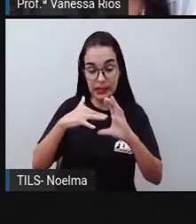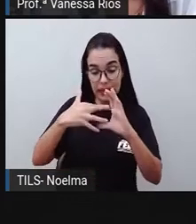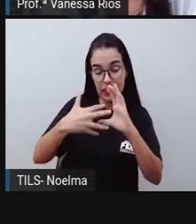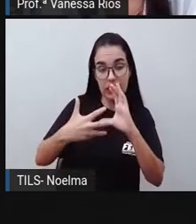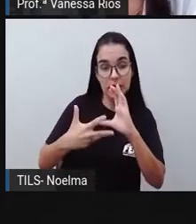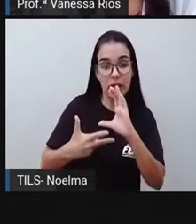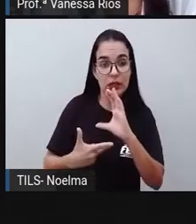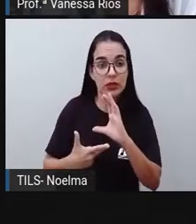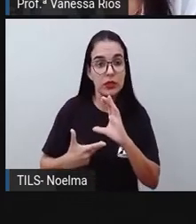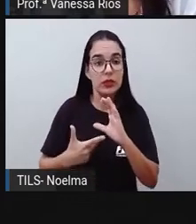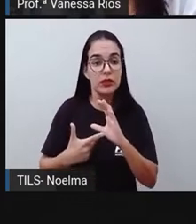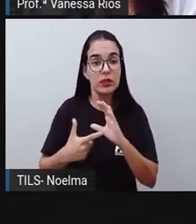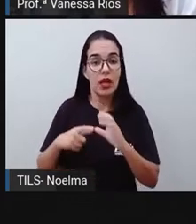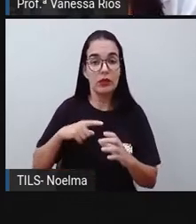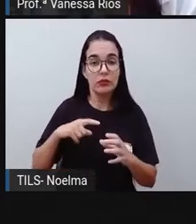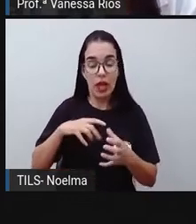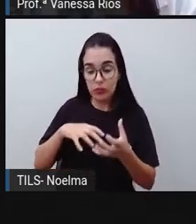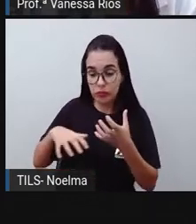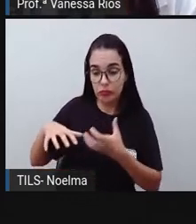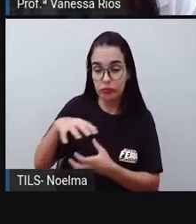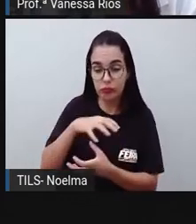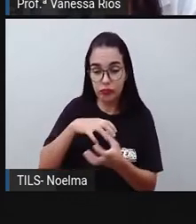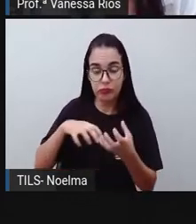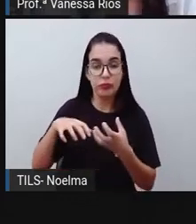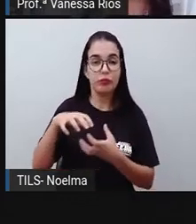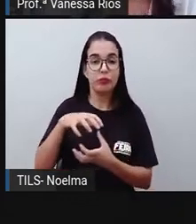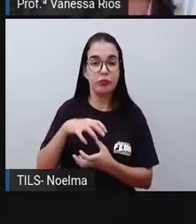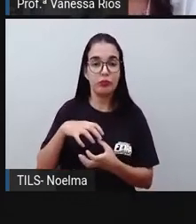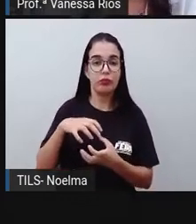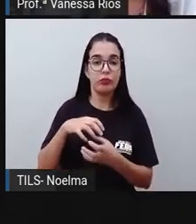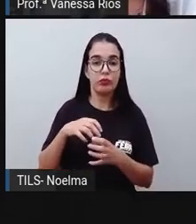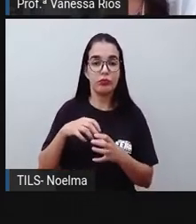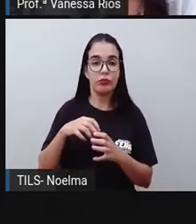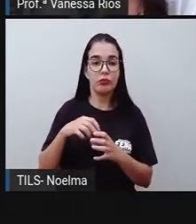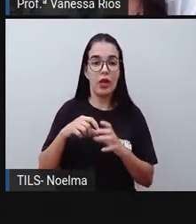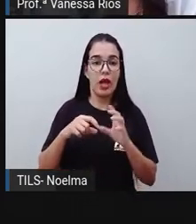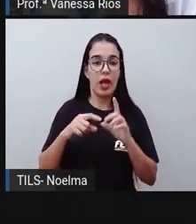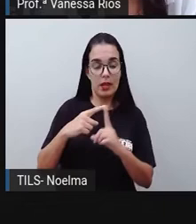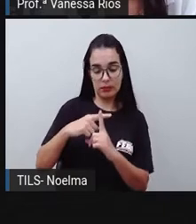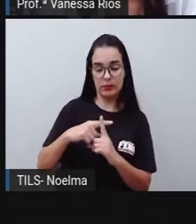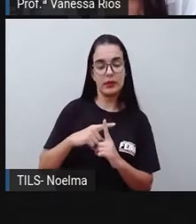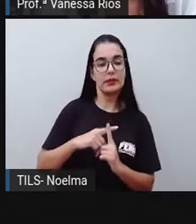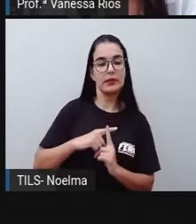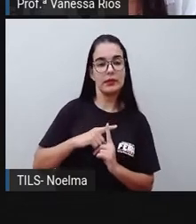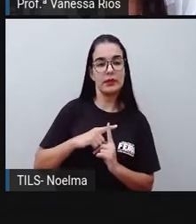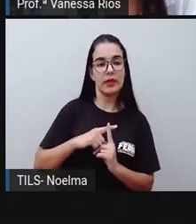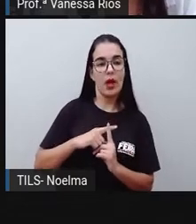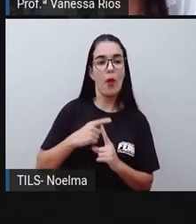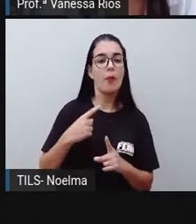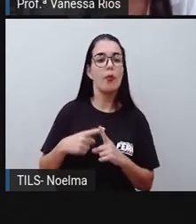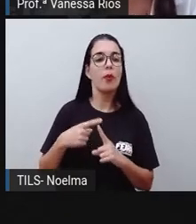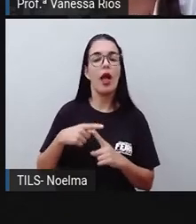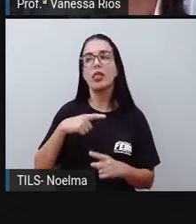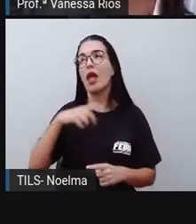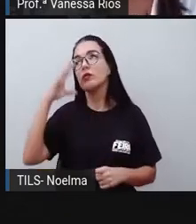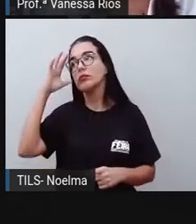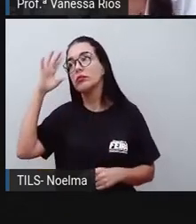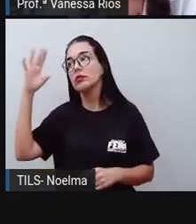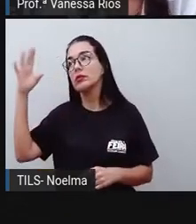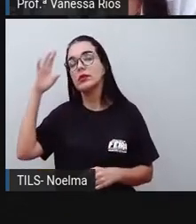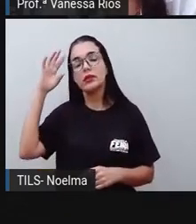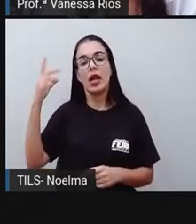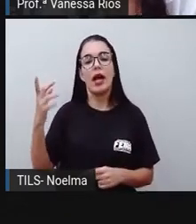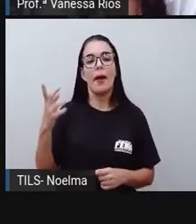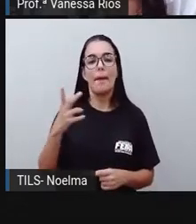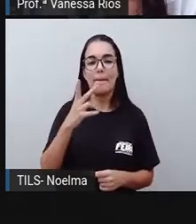características que fazem parte também da adição, porque eles possuem aí ideias parecidas,